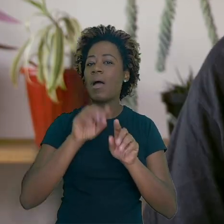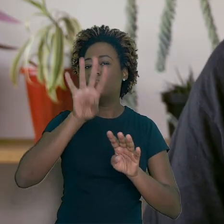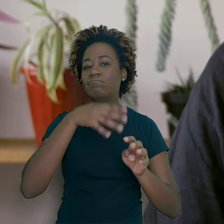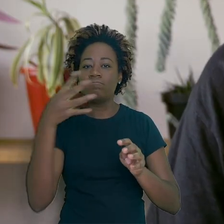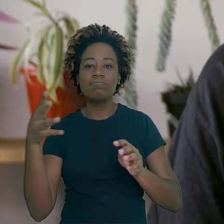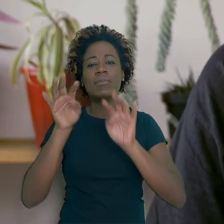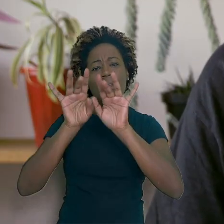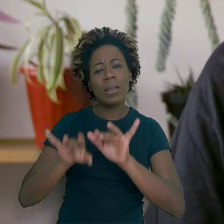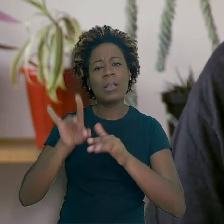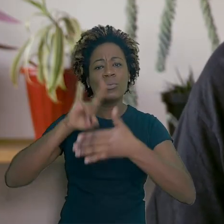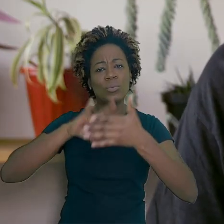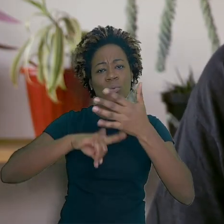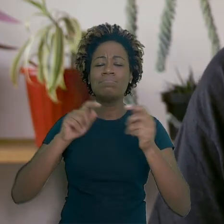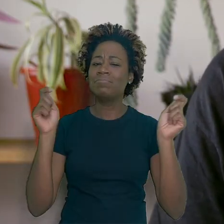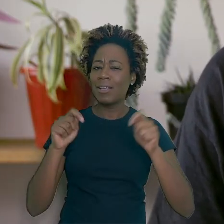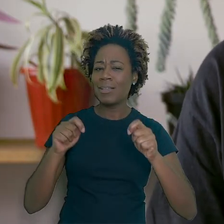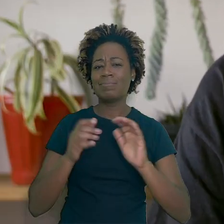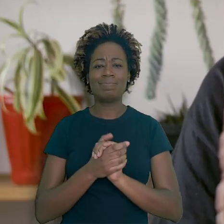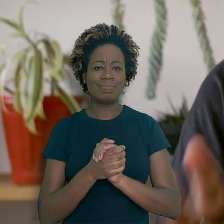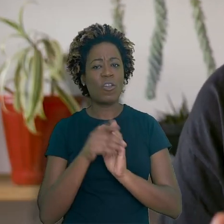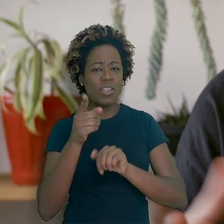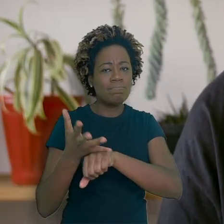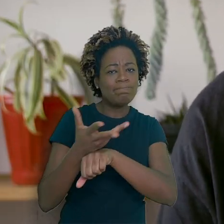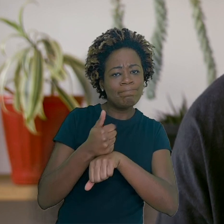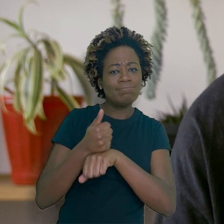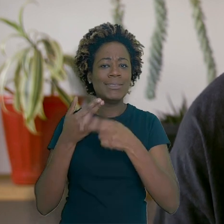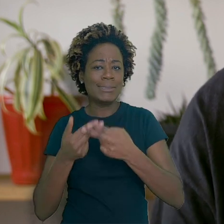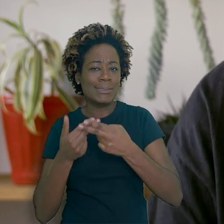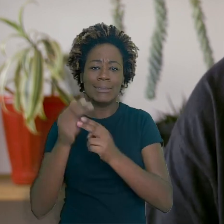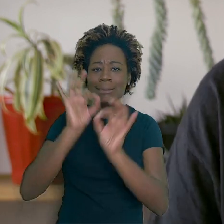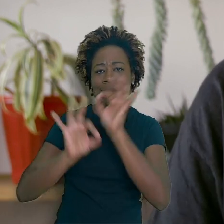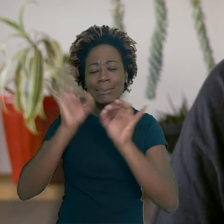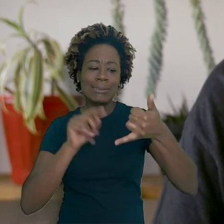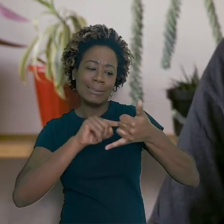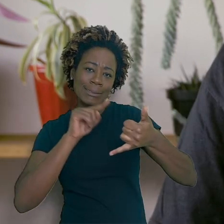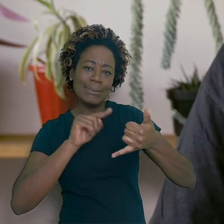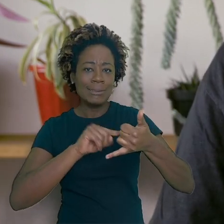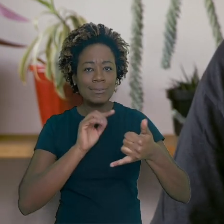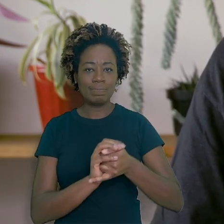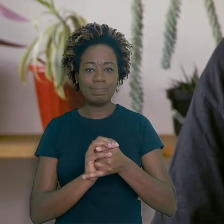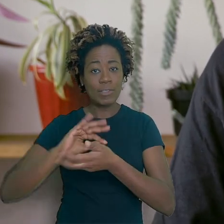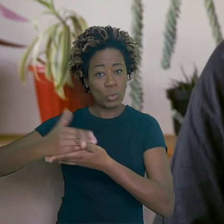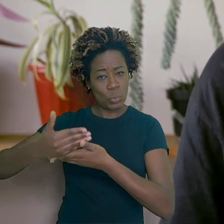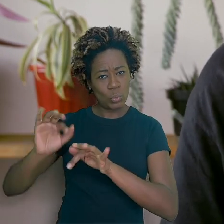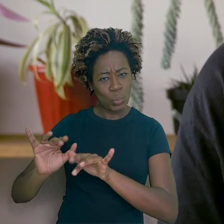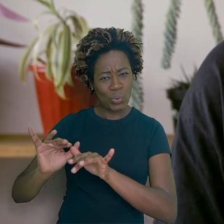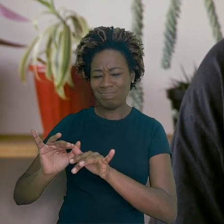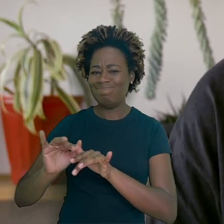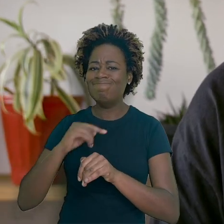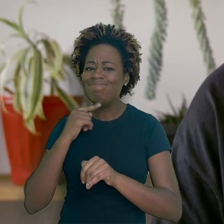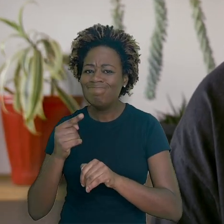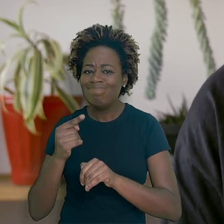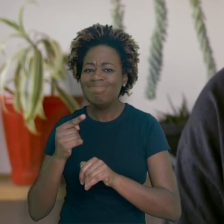planilhas, redigir documentos é super possível, gente. Tendo a habilidade, a paciência É fácil. Notebook é